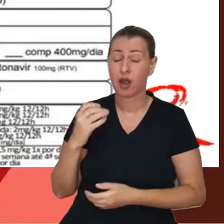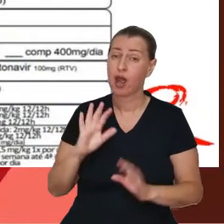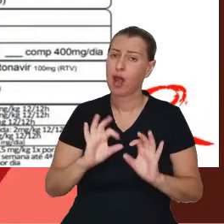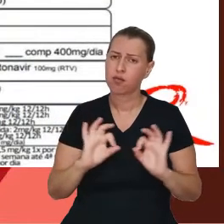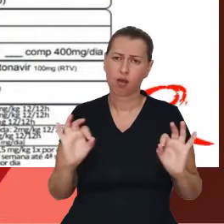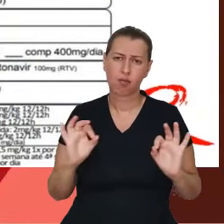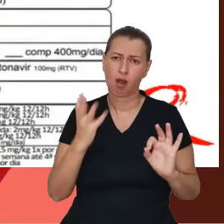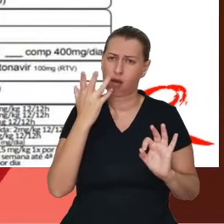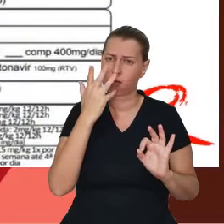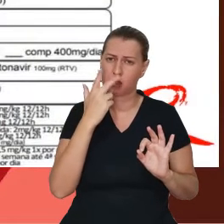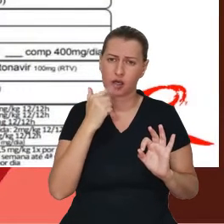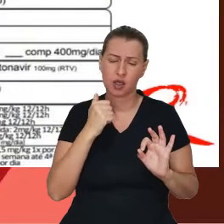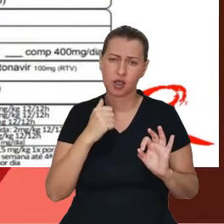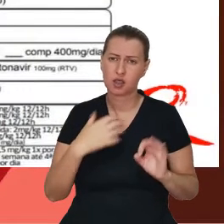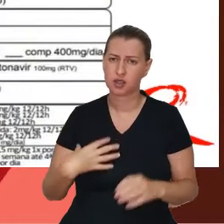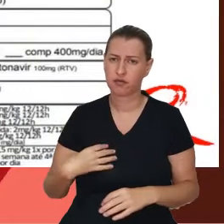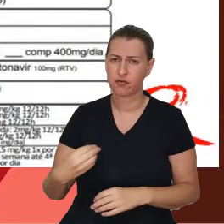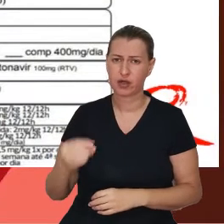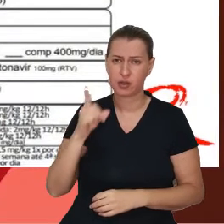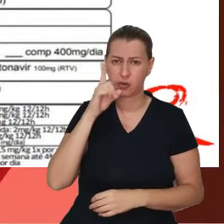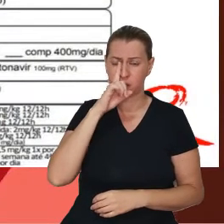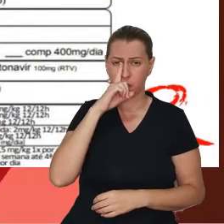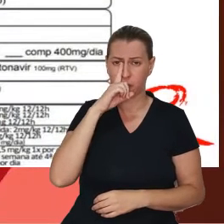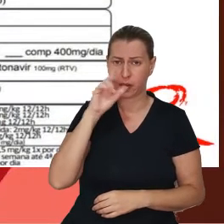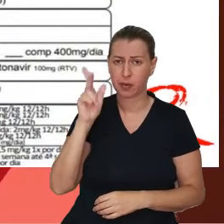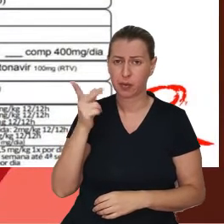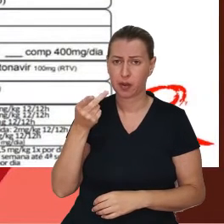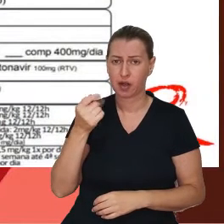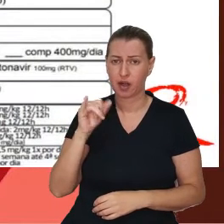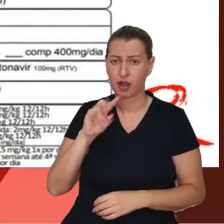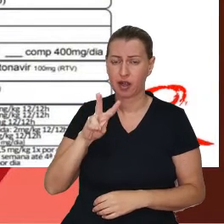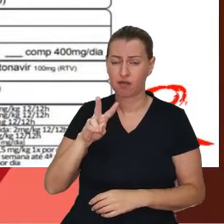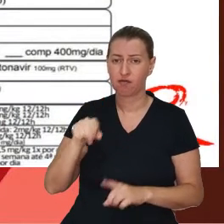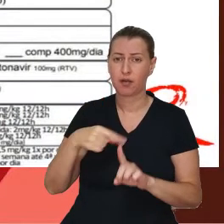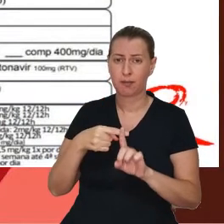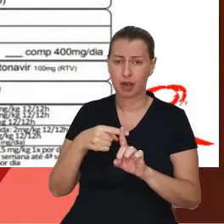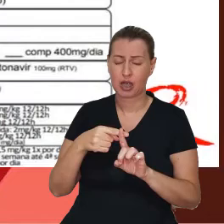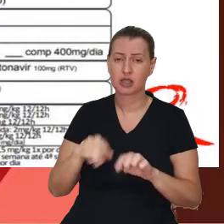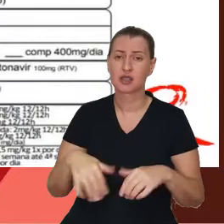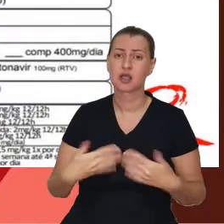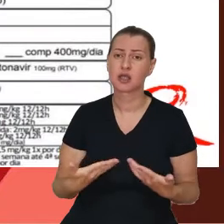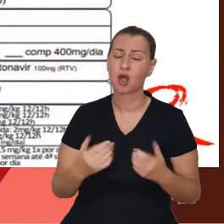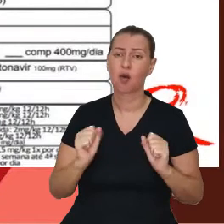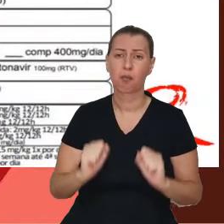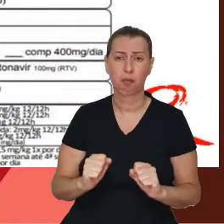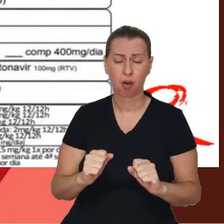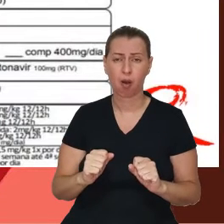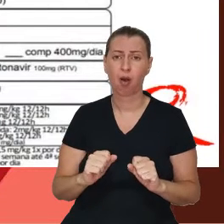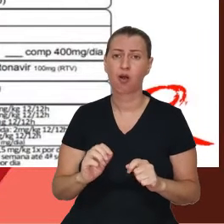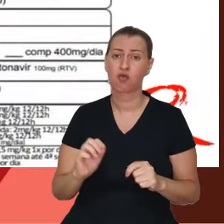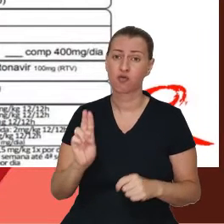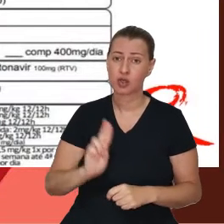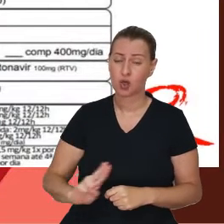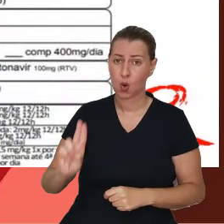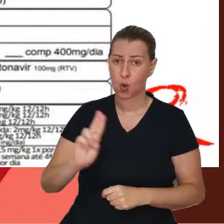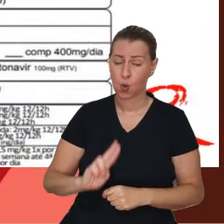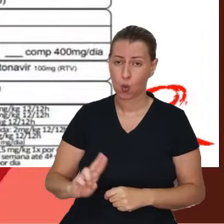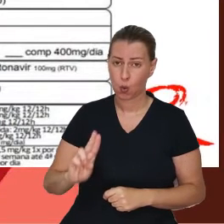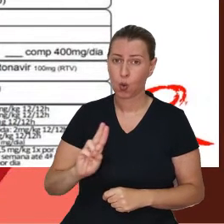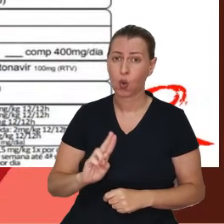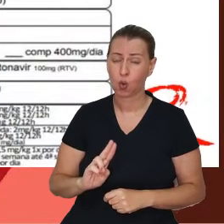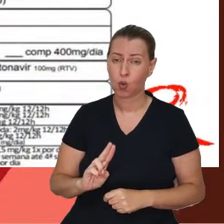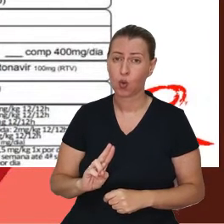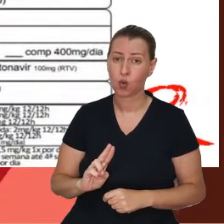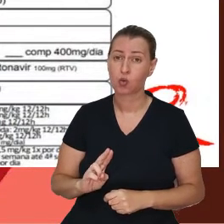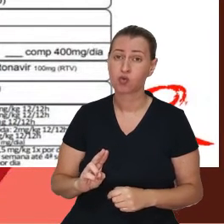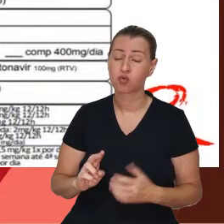nascidas de mães soropositivas, né? Então, elas sempre fazem uso de uma profilaxia. Gestantes